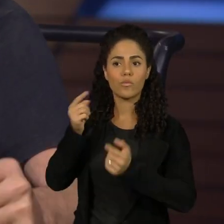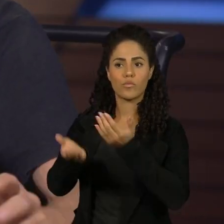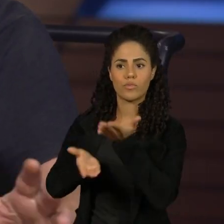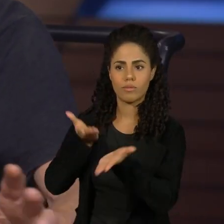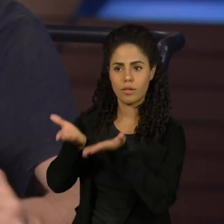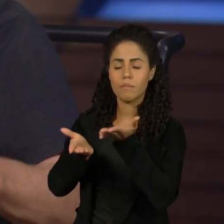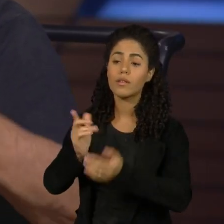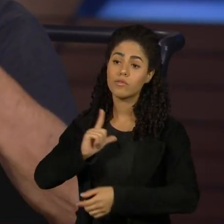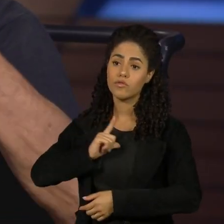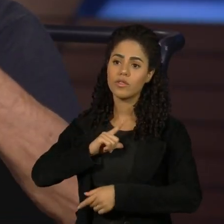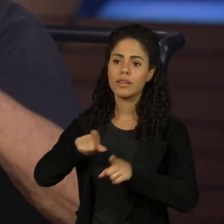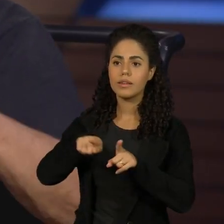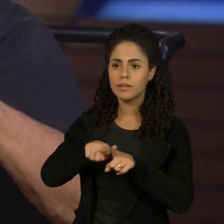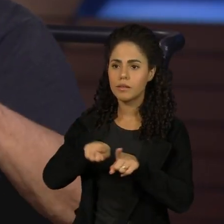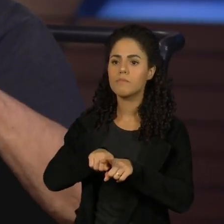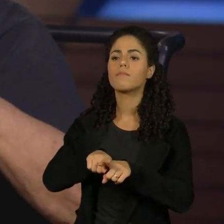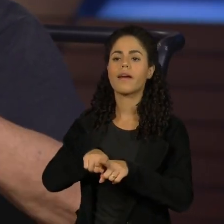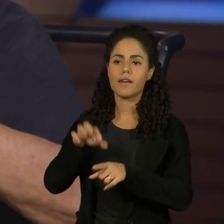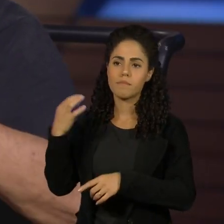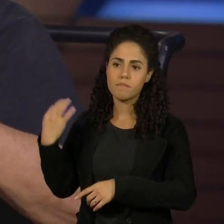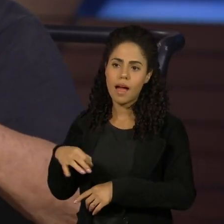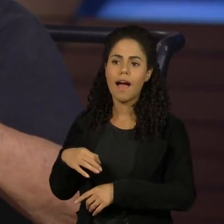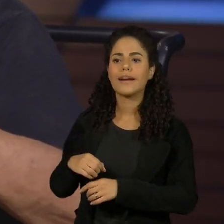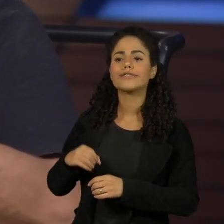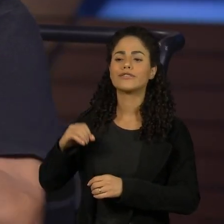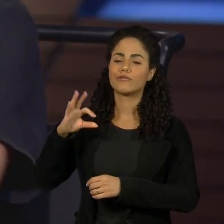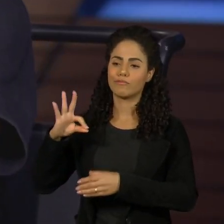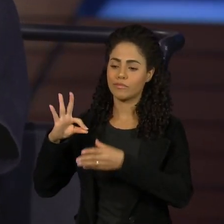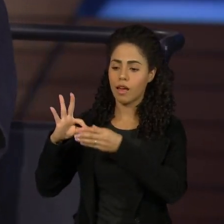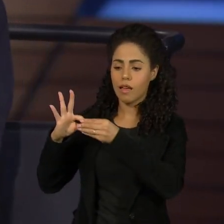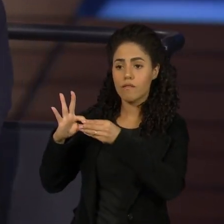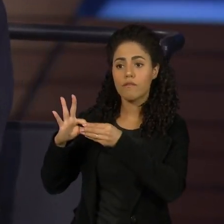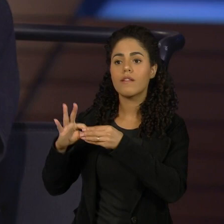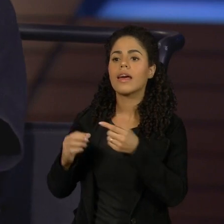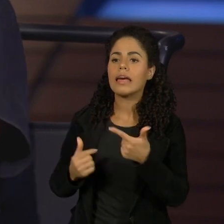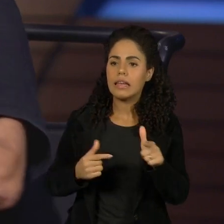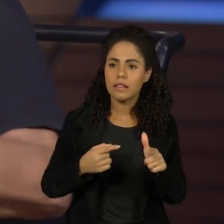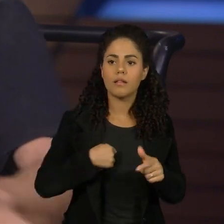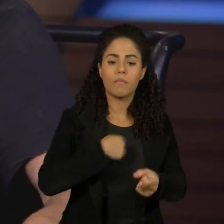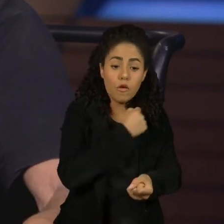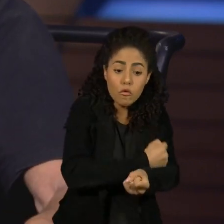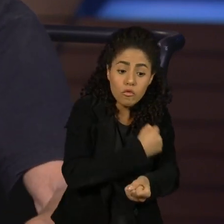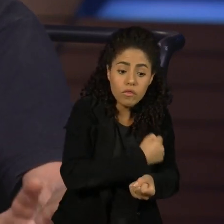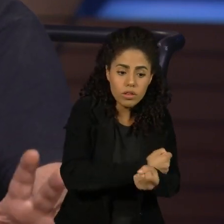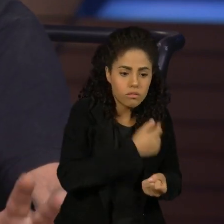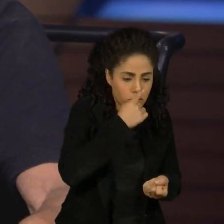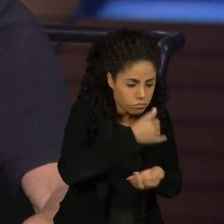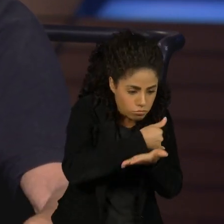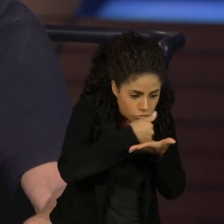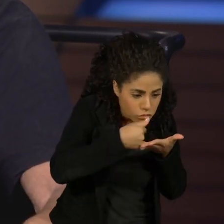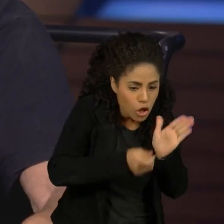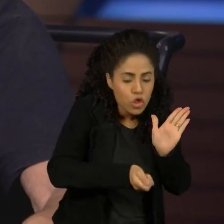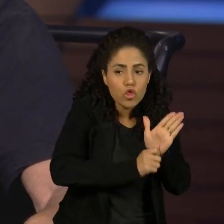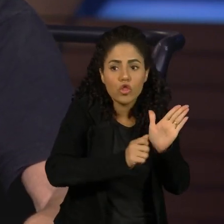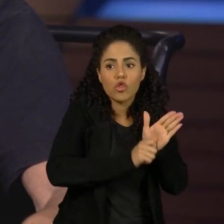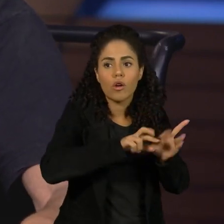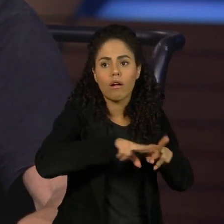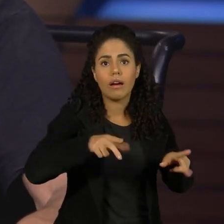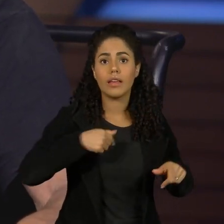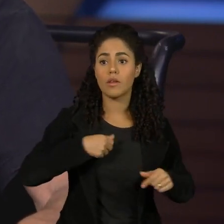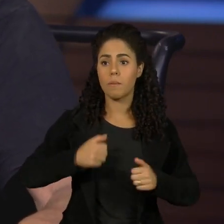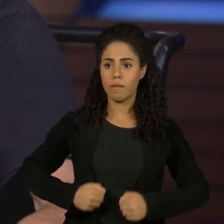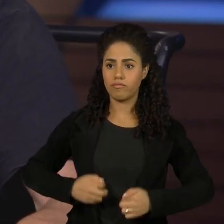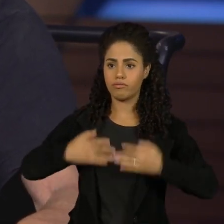um lado, tinha o HIV me comendo de um lado e a dependência química do outro, né? Então, minha imunidade em 96